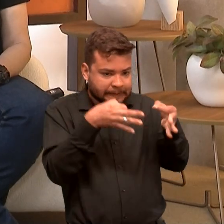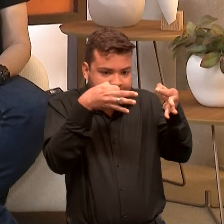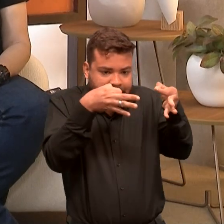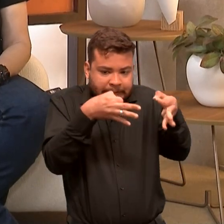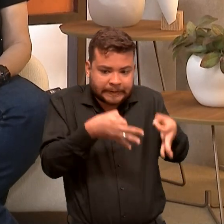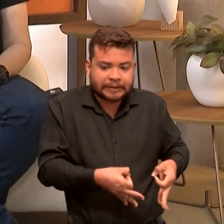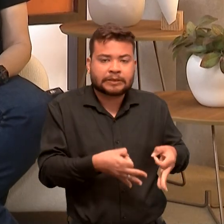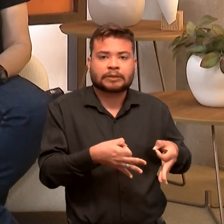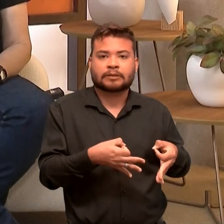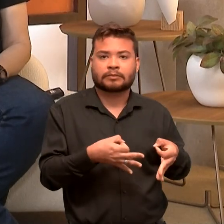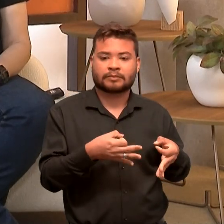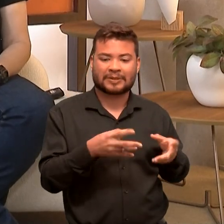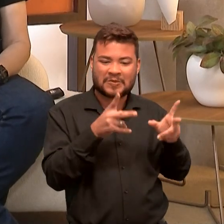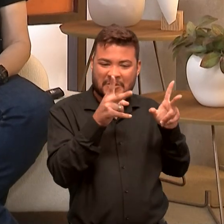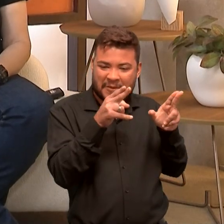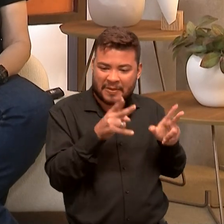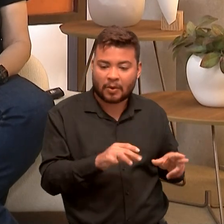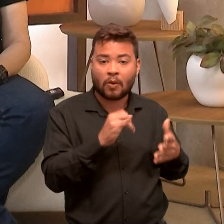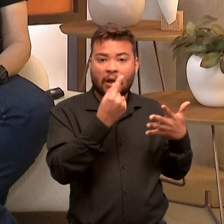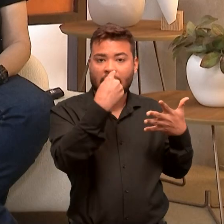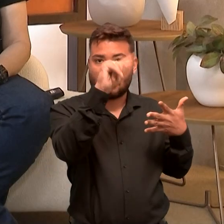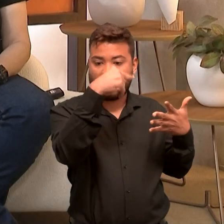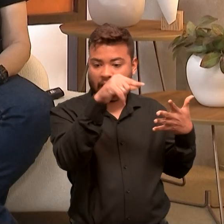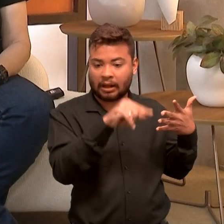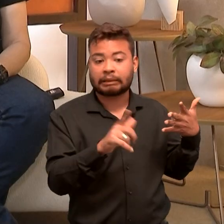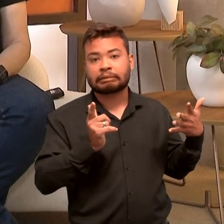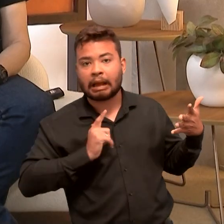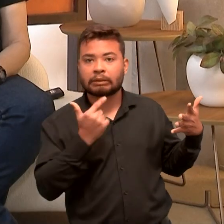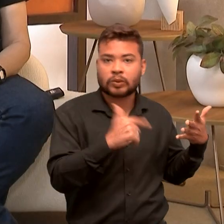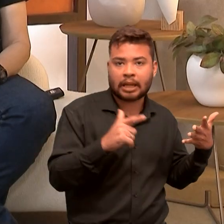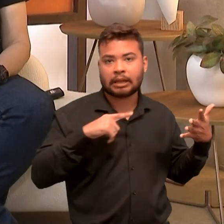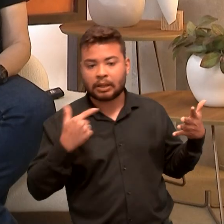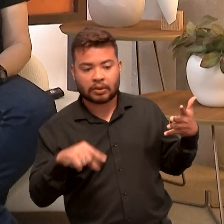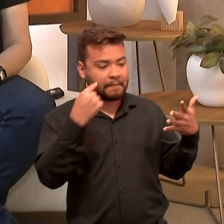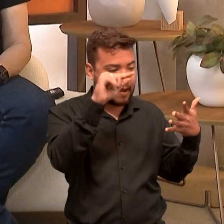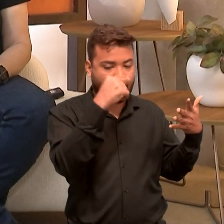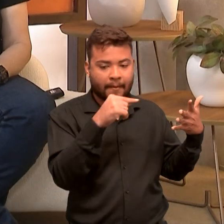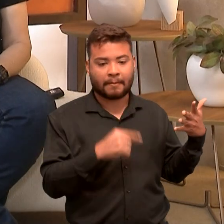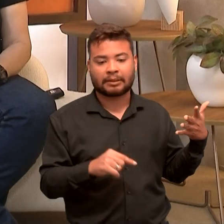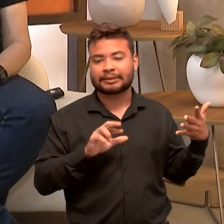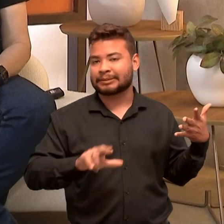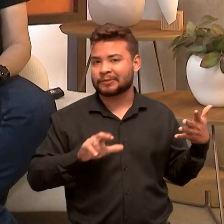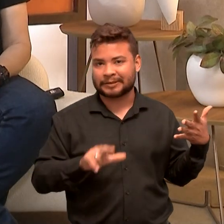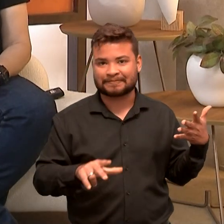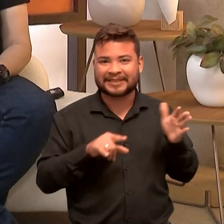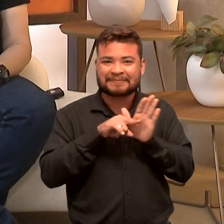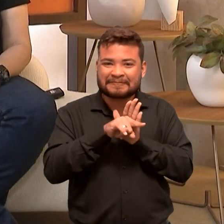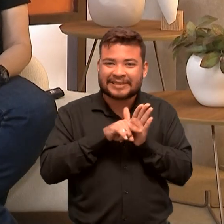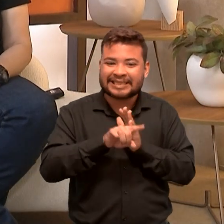vê se ela se encaixa, ou um checklist que a gente, tem, não tem, tem, não tem. A gente olha para cada